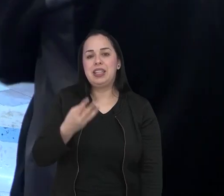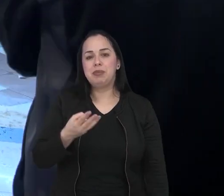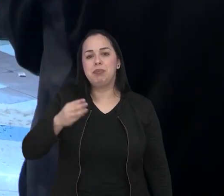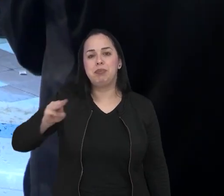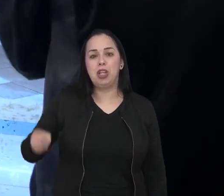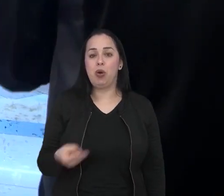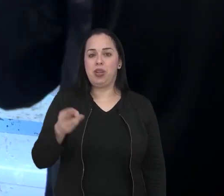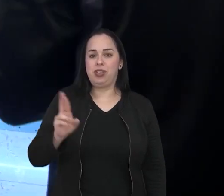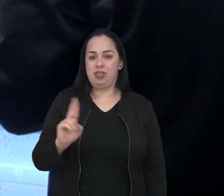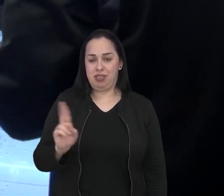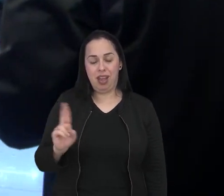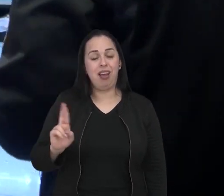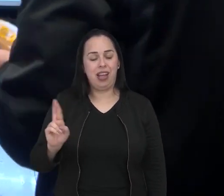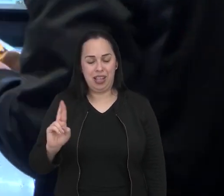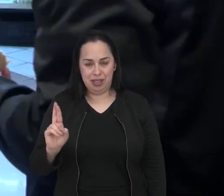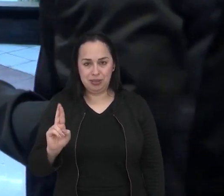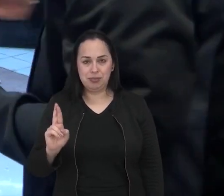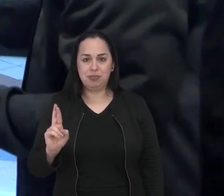R$